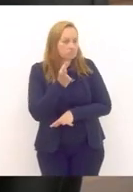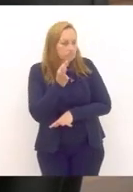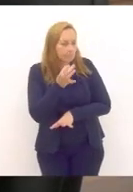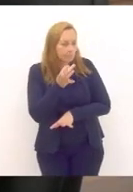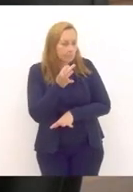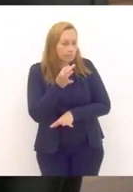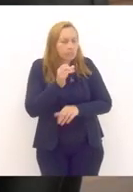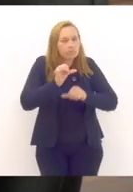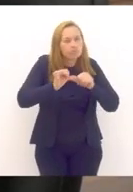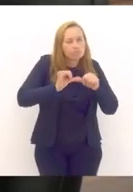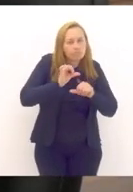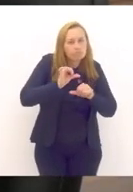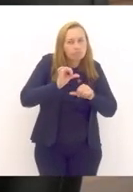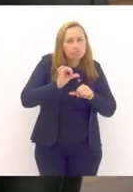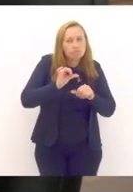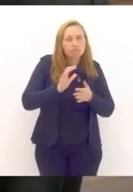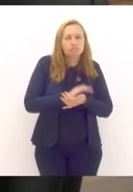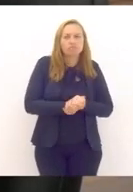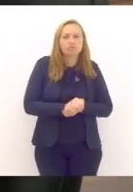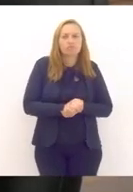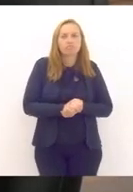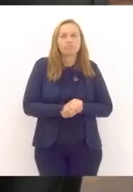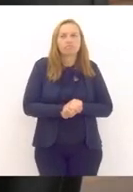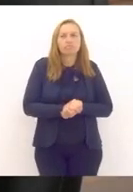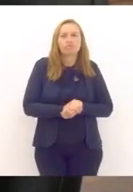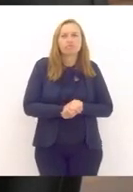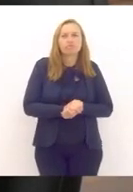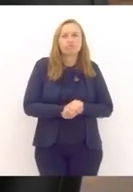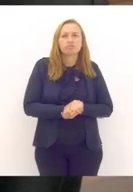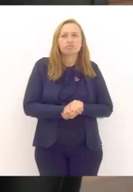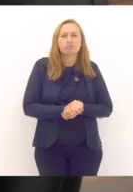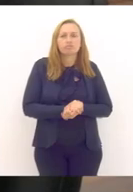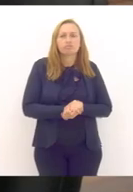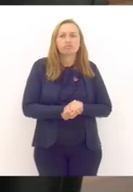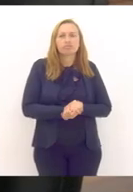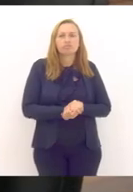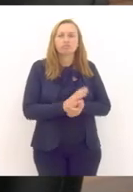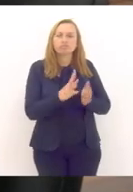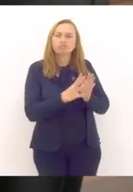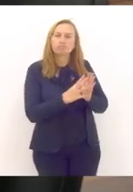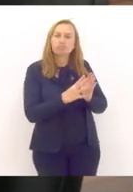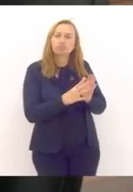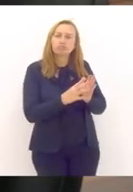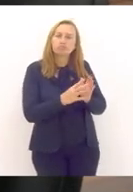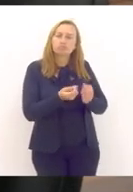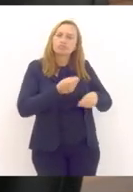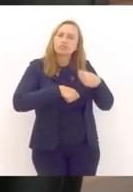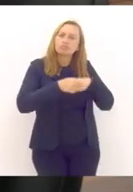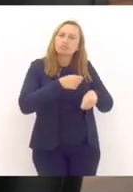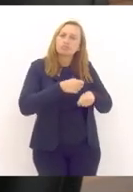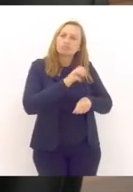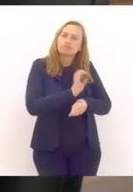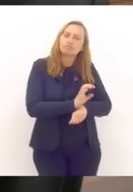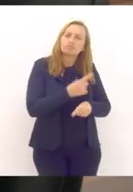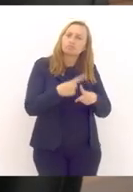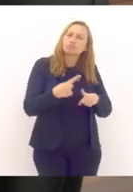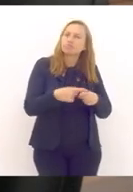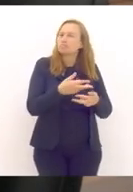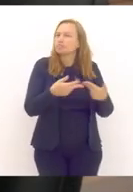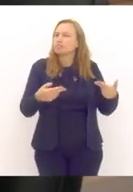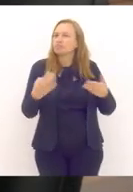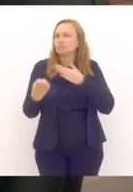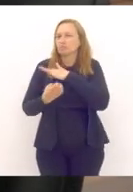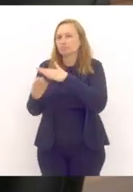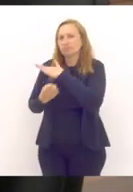uma mudança no perfil econômico do Estado. Porque muitas empresas que